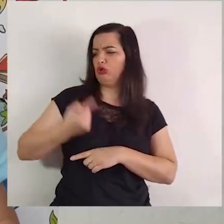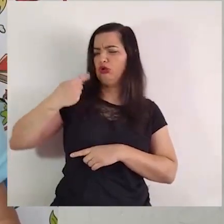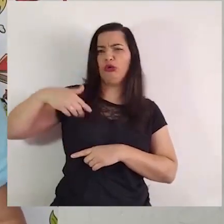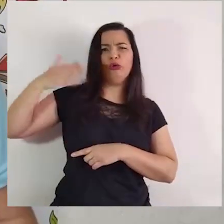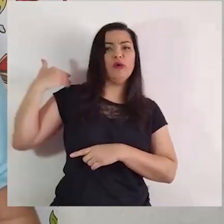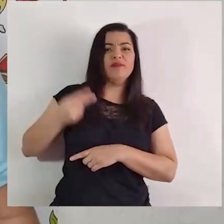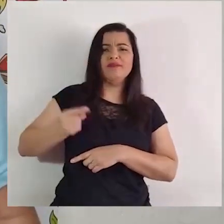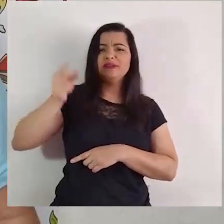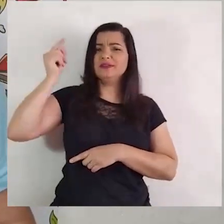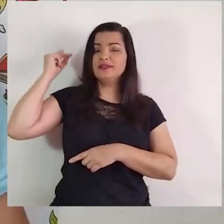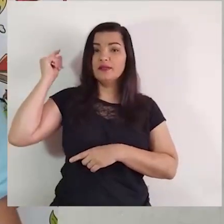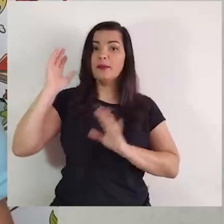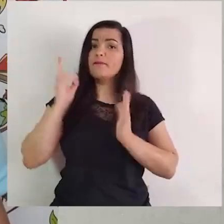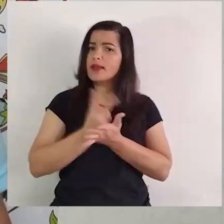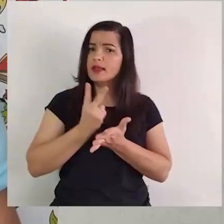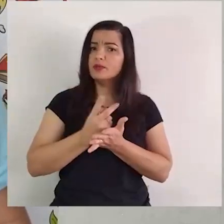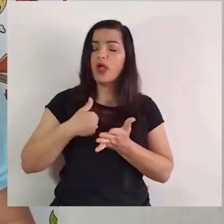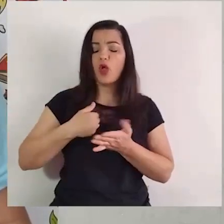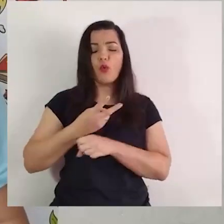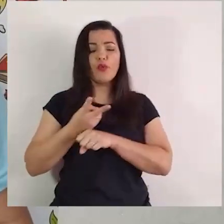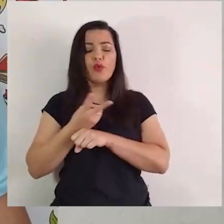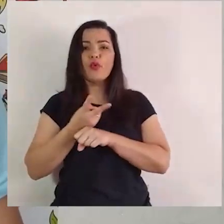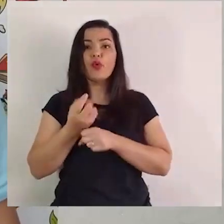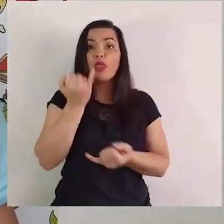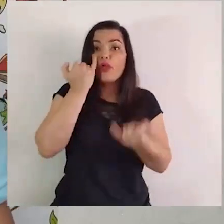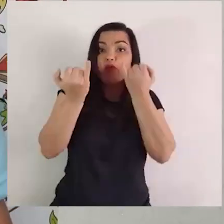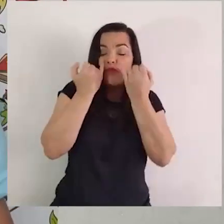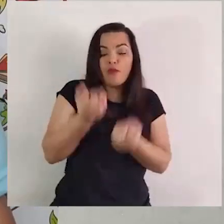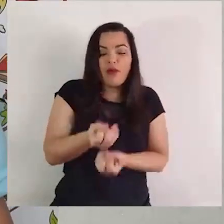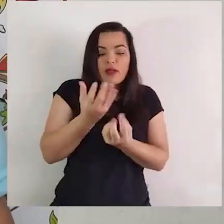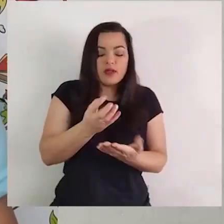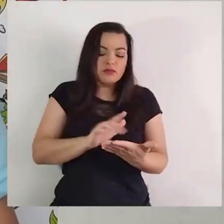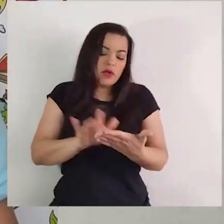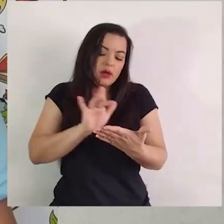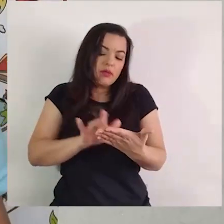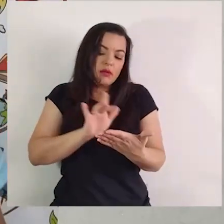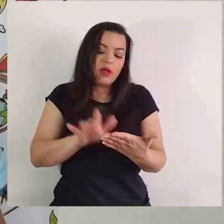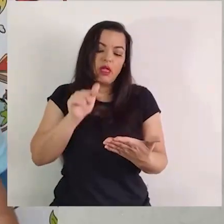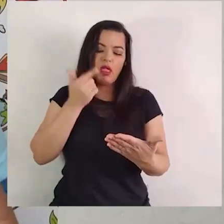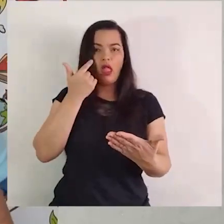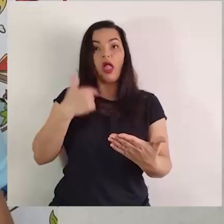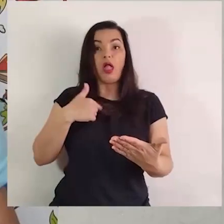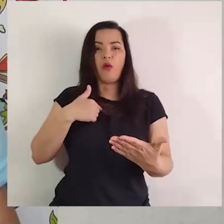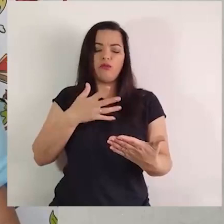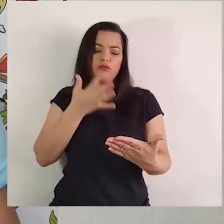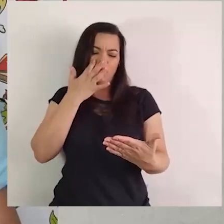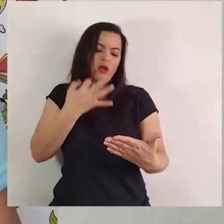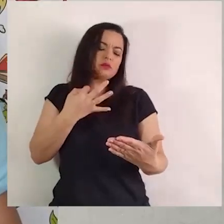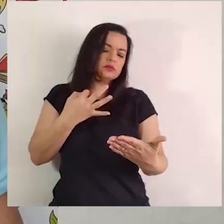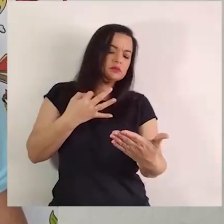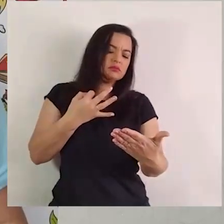assim, quando eu busco alguma informação em ambientes virtuais, eu tenho